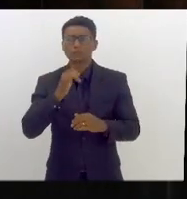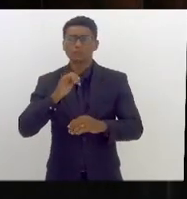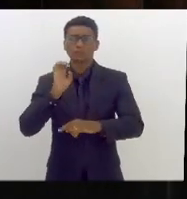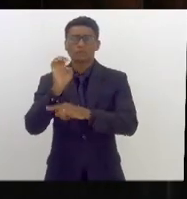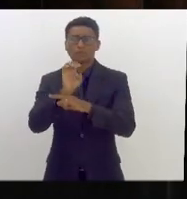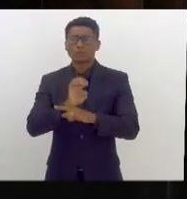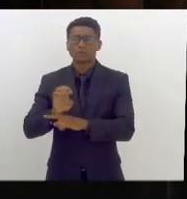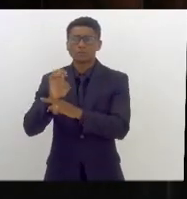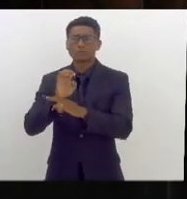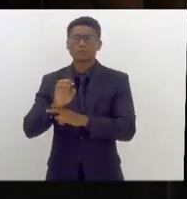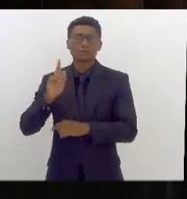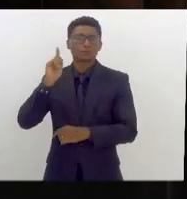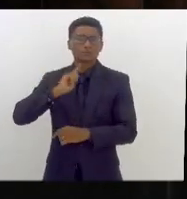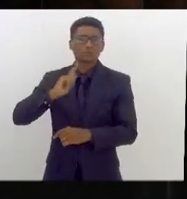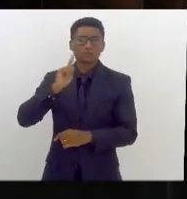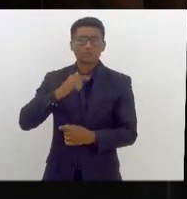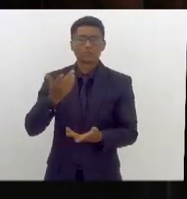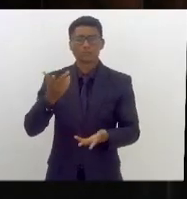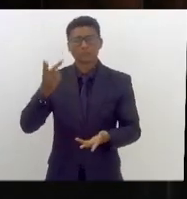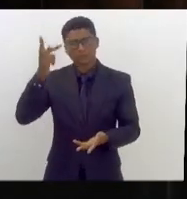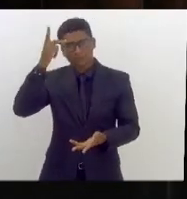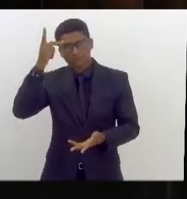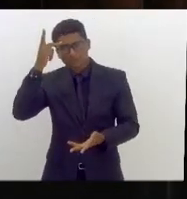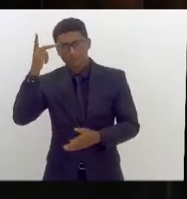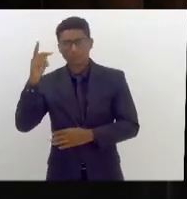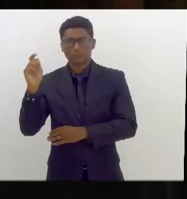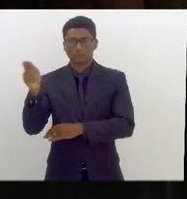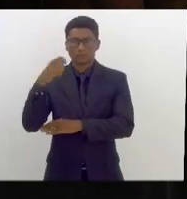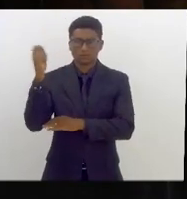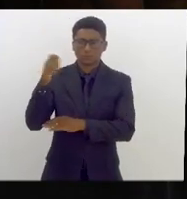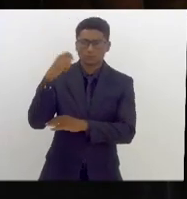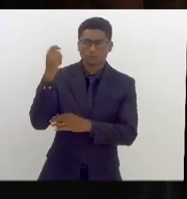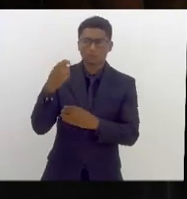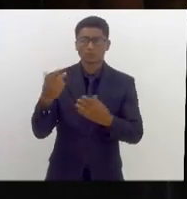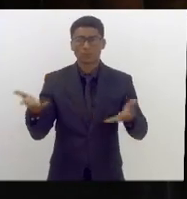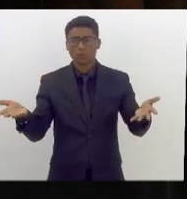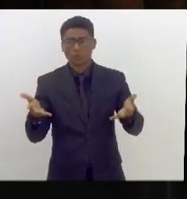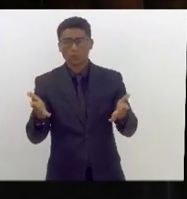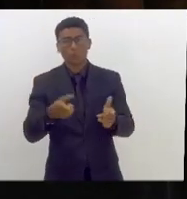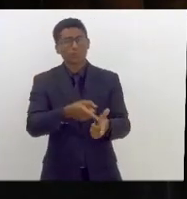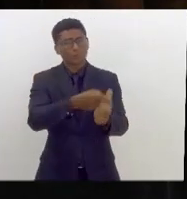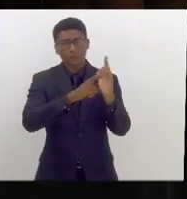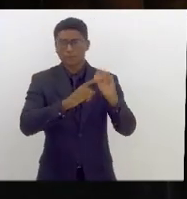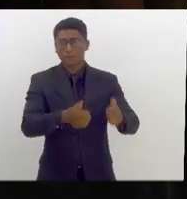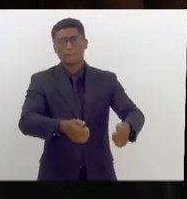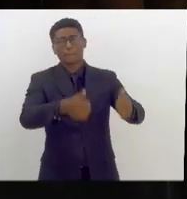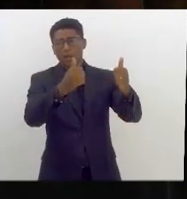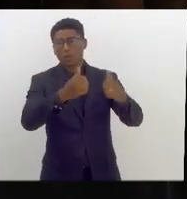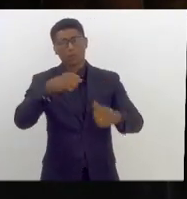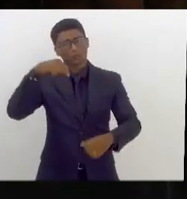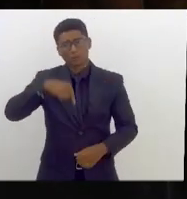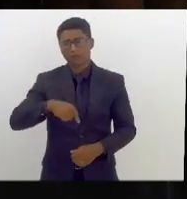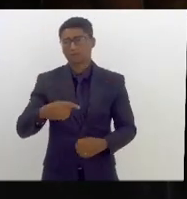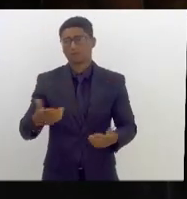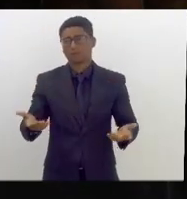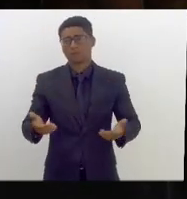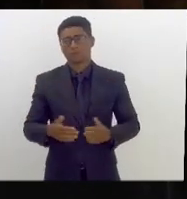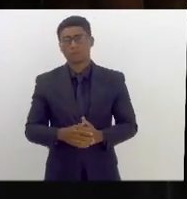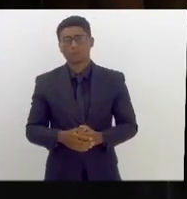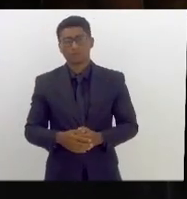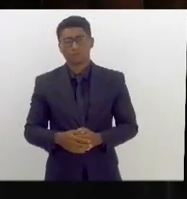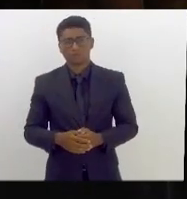que recorreram à judicialização no STF, hoje têm condições da dívida melhor do que a do estado do Rio de Janeiro. Então,